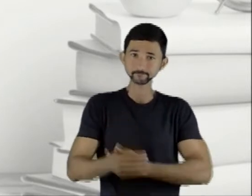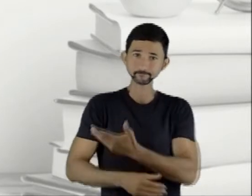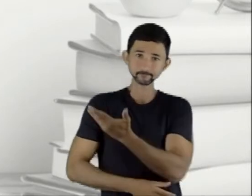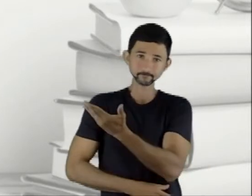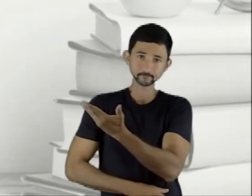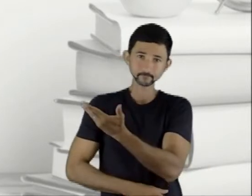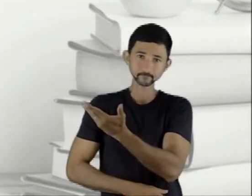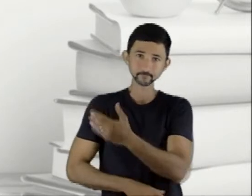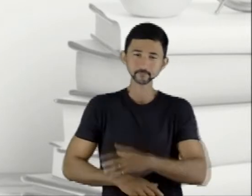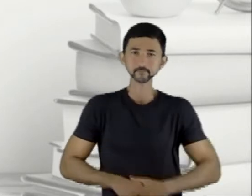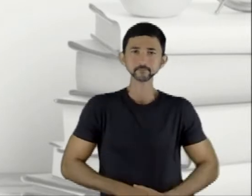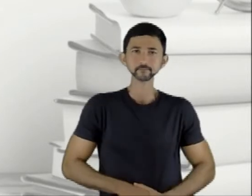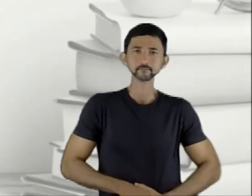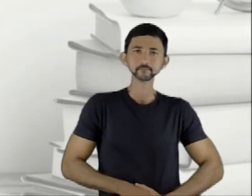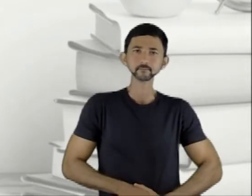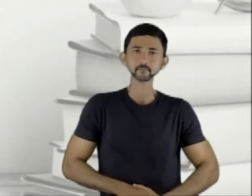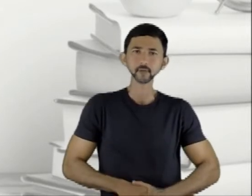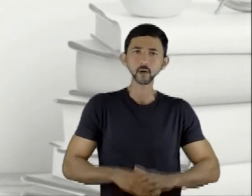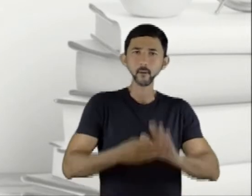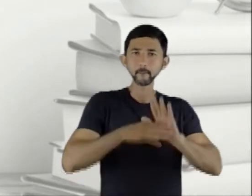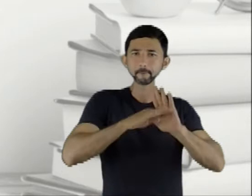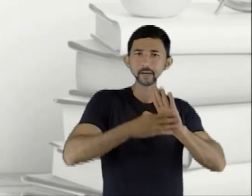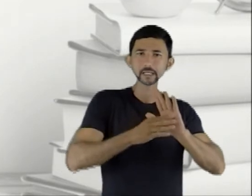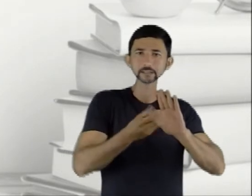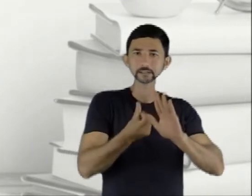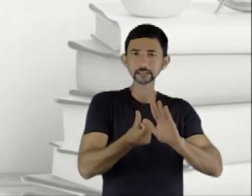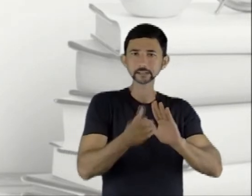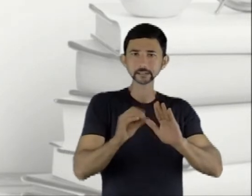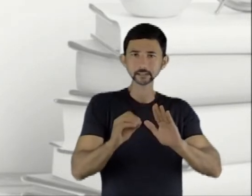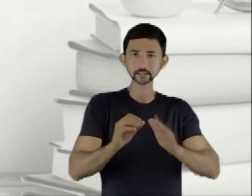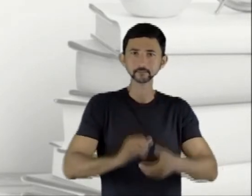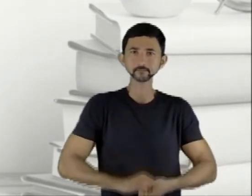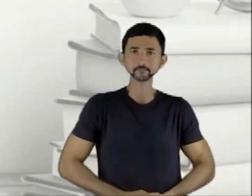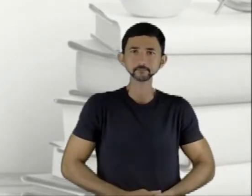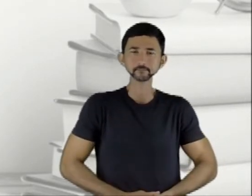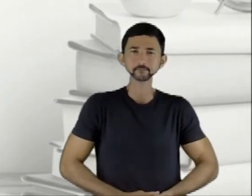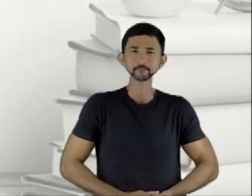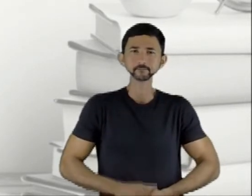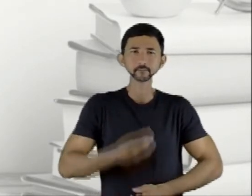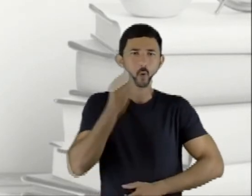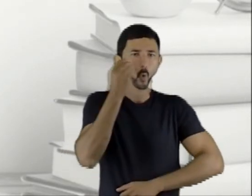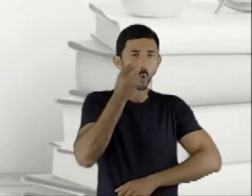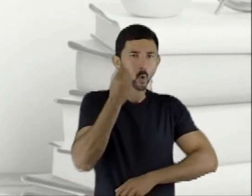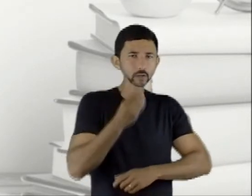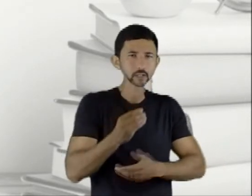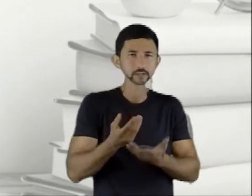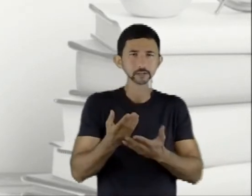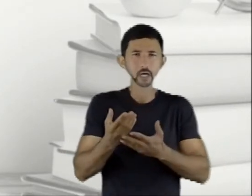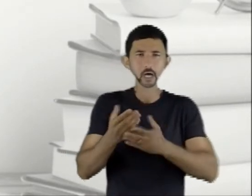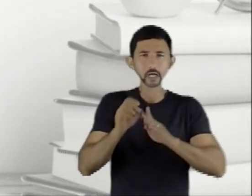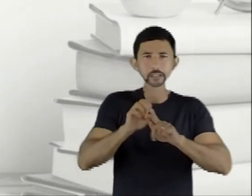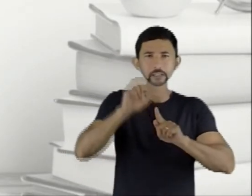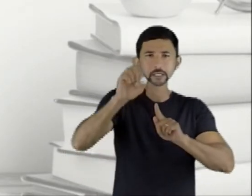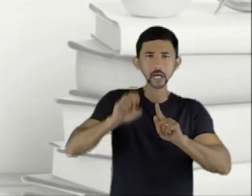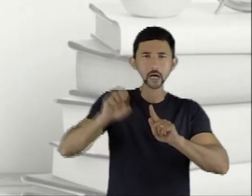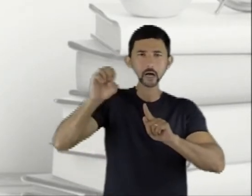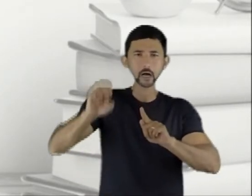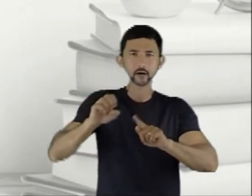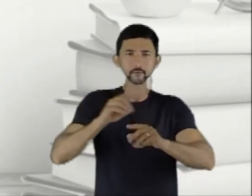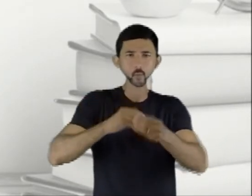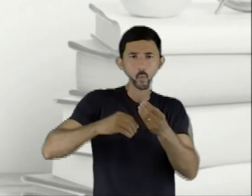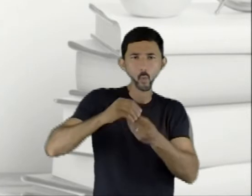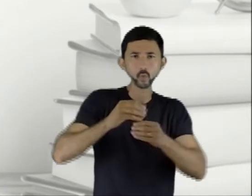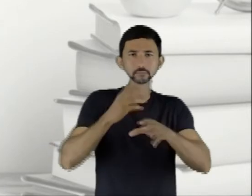de dados que é par, a mediana é 60. Então, vamos começar a nossa análise de gráficos envolvendo